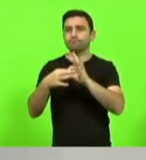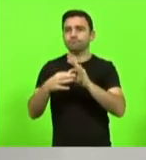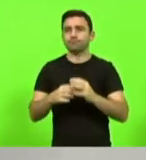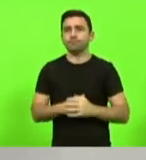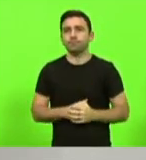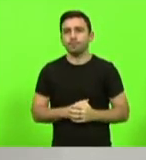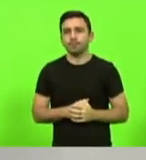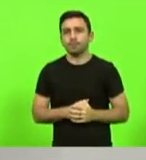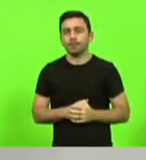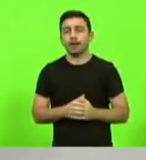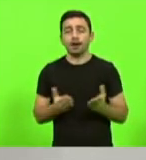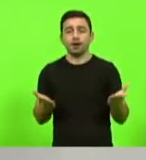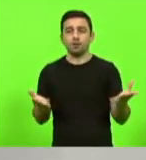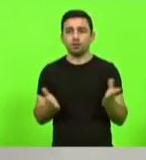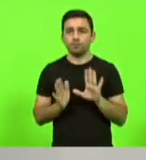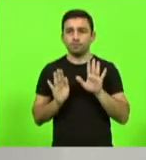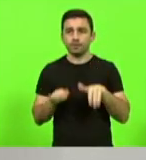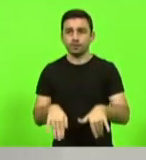Para encerrar,